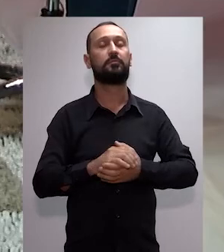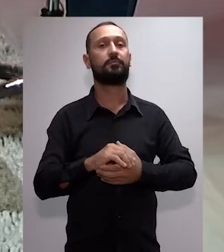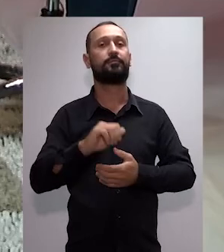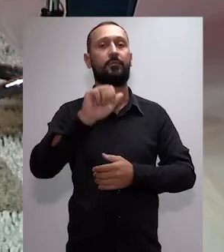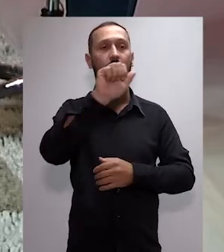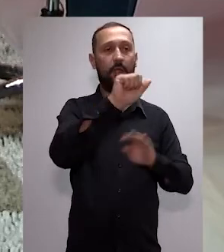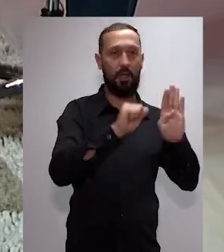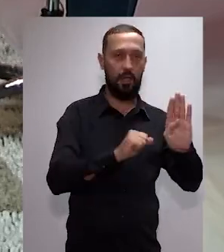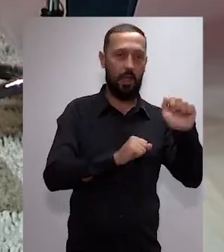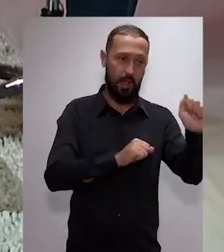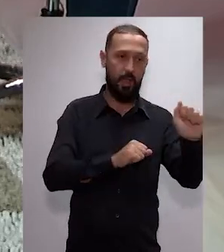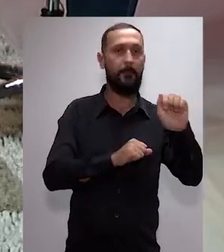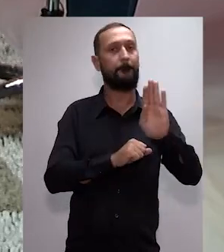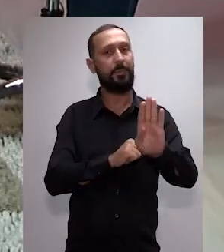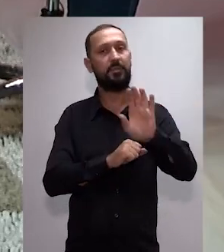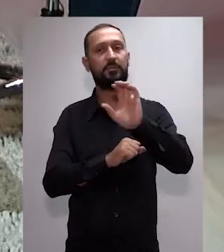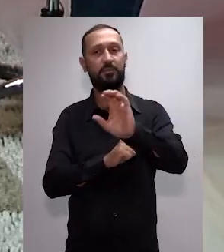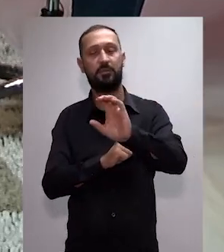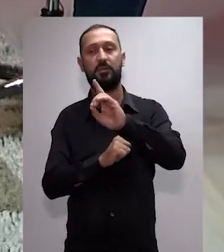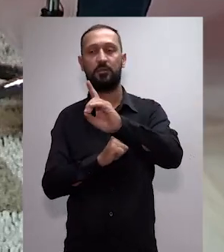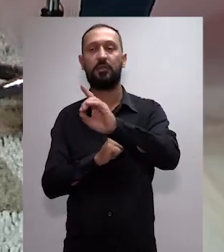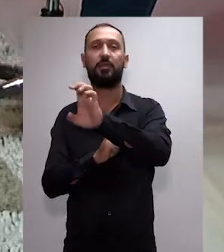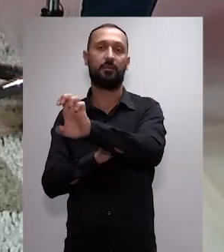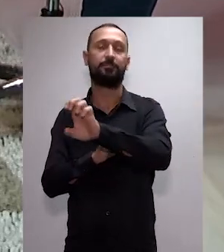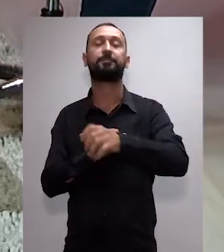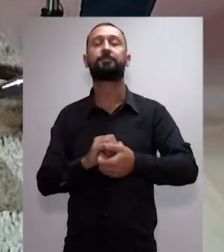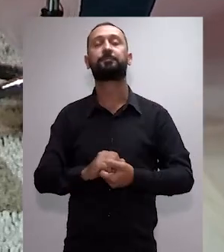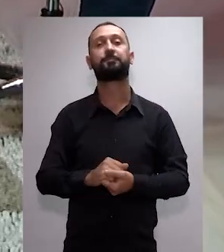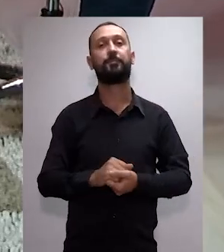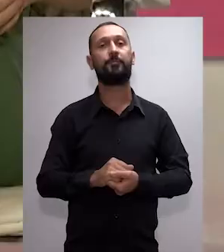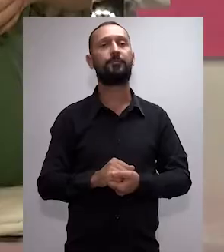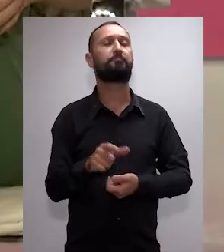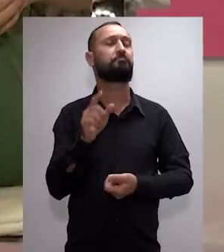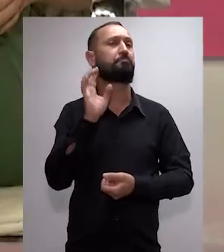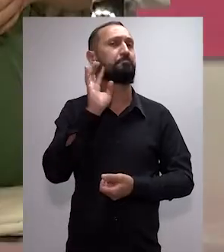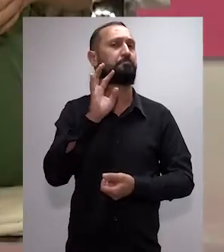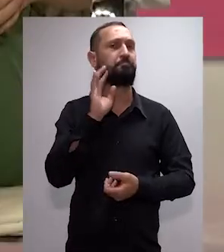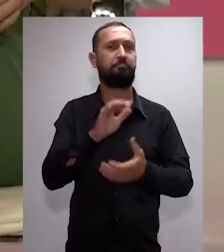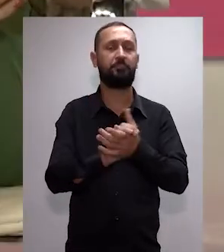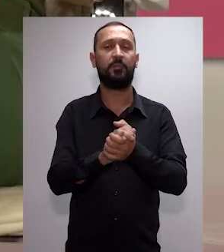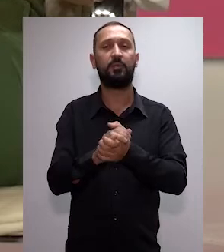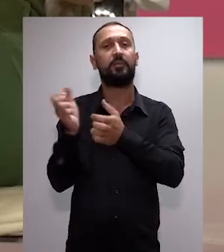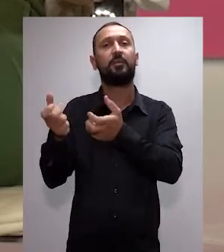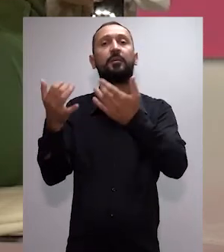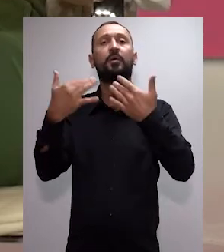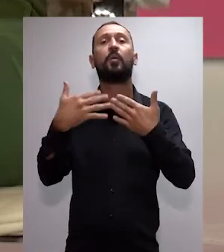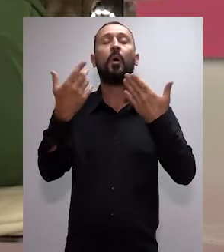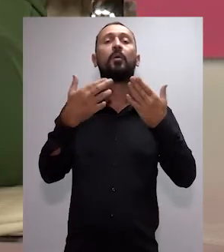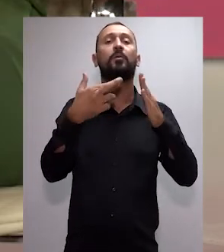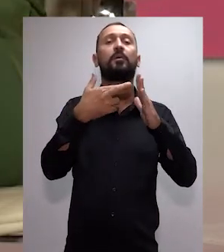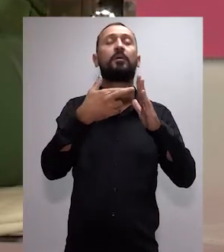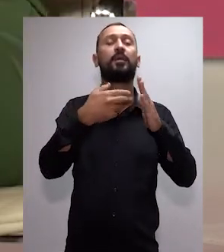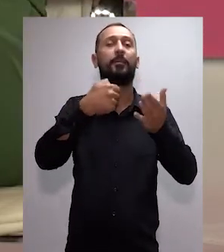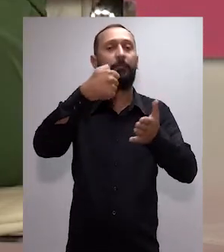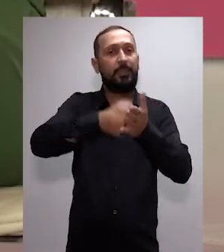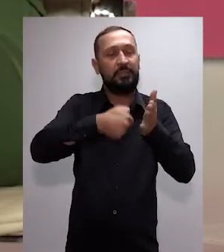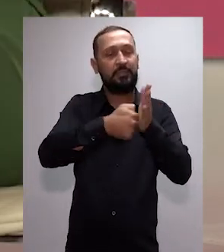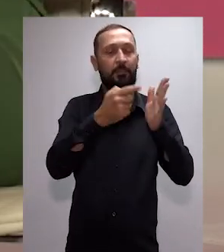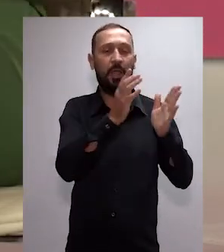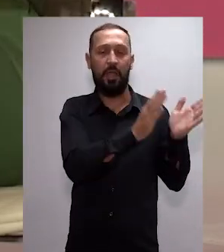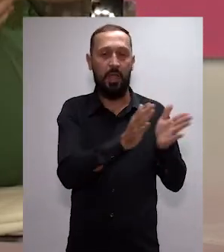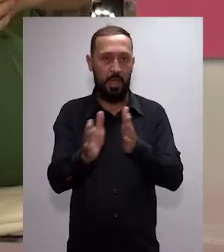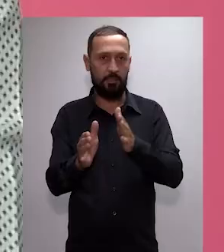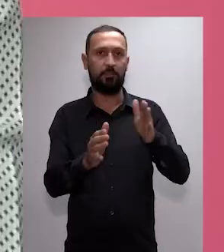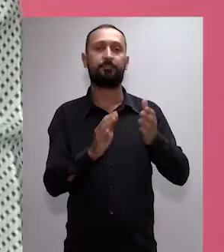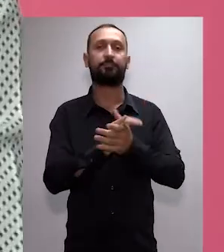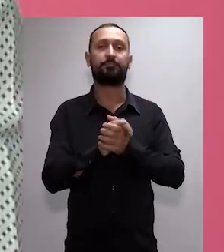são essas, A, B, C, D e E. Legal, Jones. E fala pra gente quais os requisitos para cada